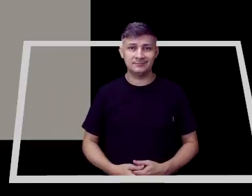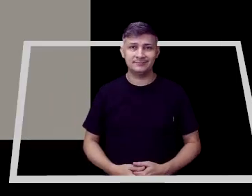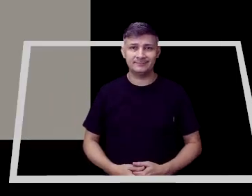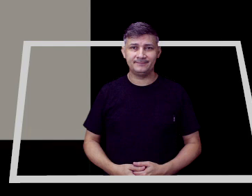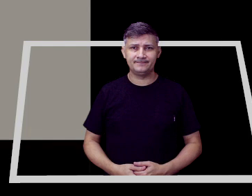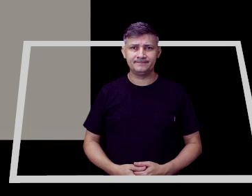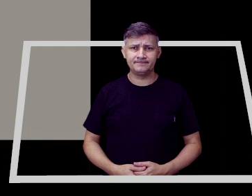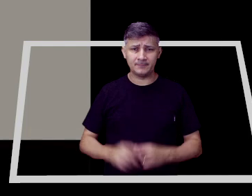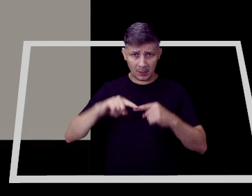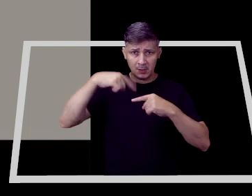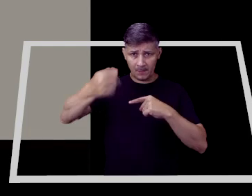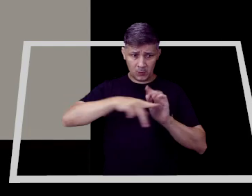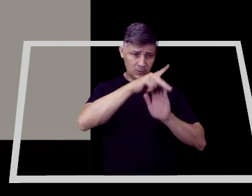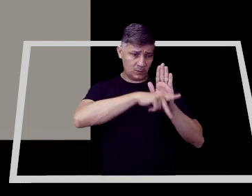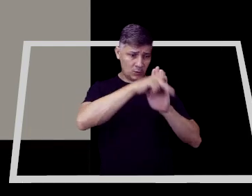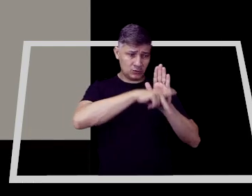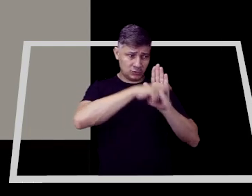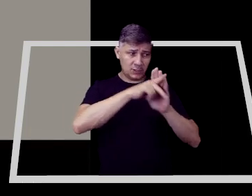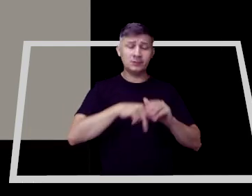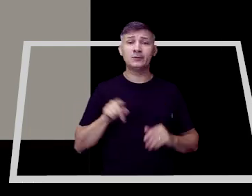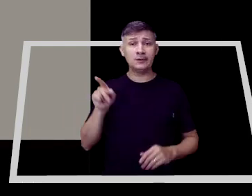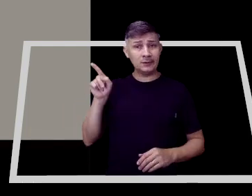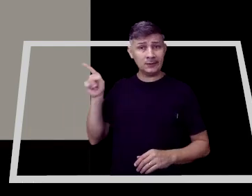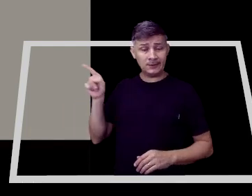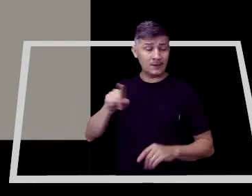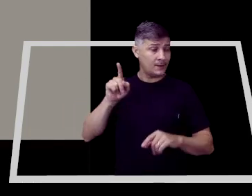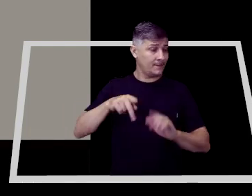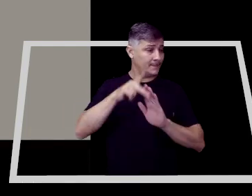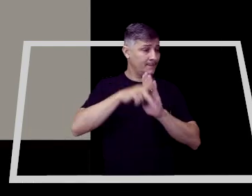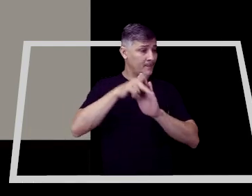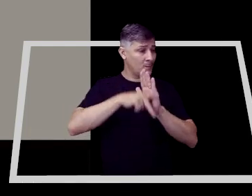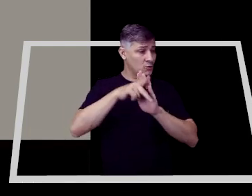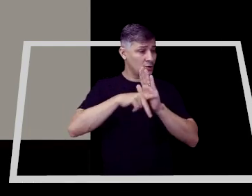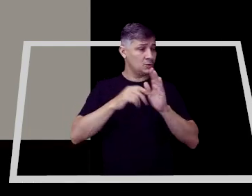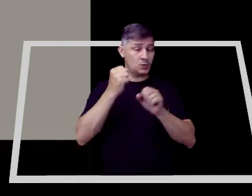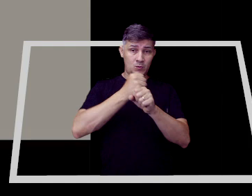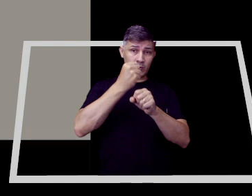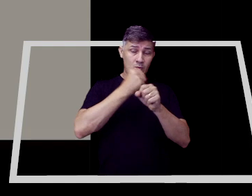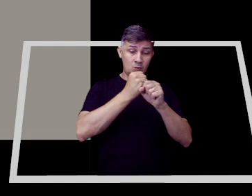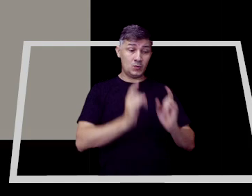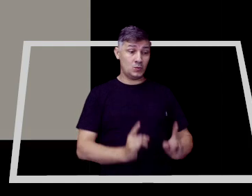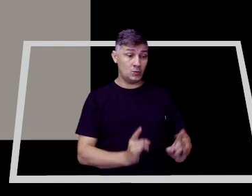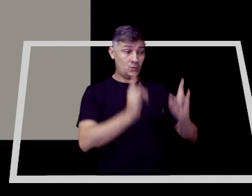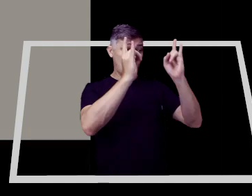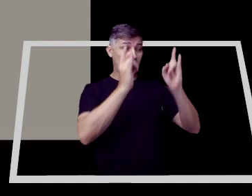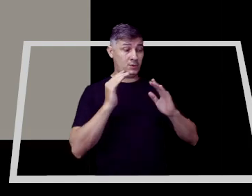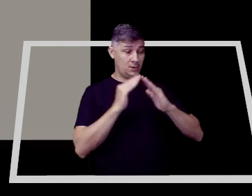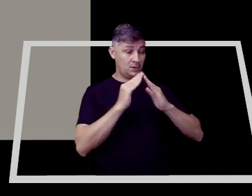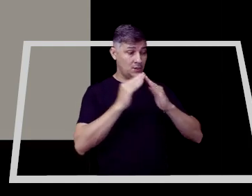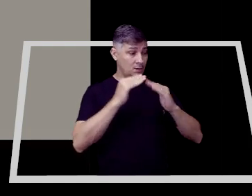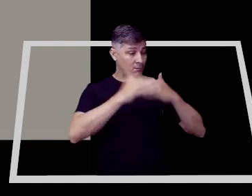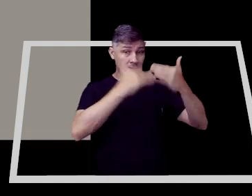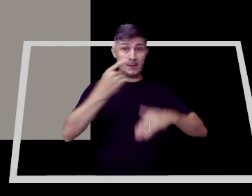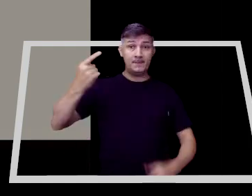O próximo projeto é um projeto no edifício residencial, é o nosso